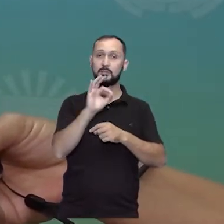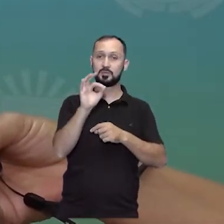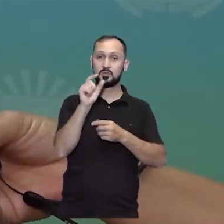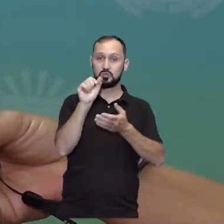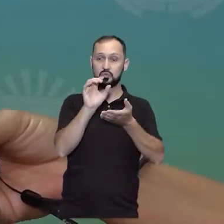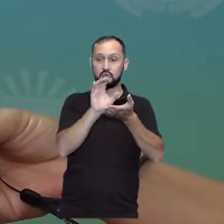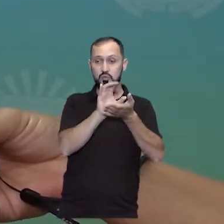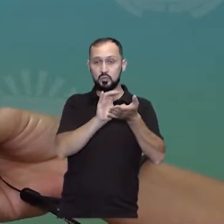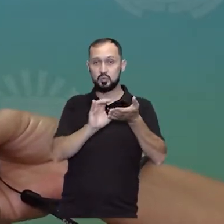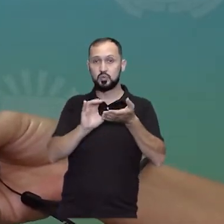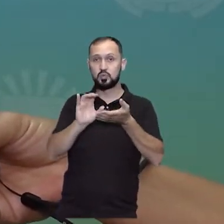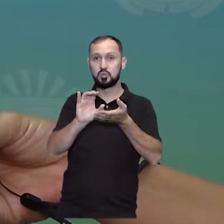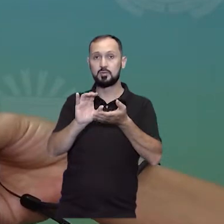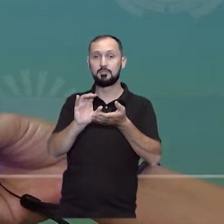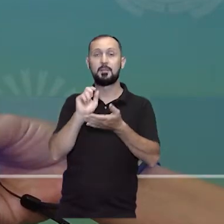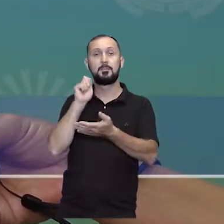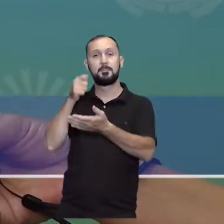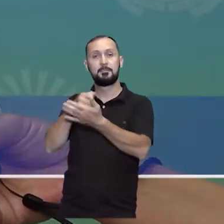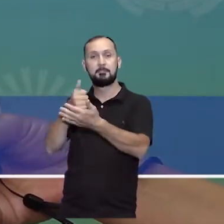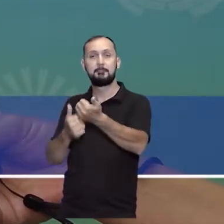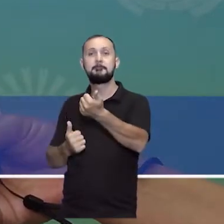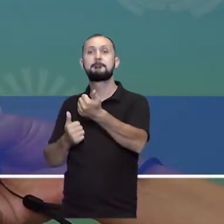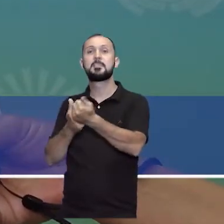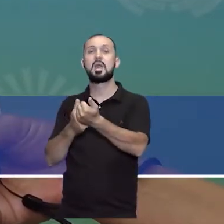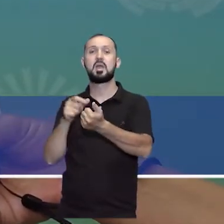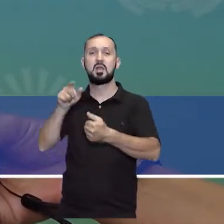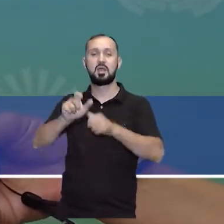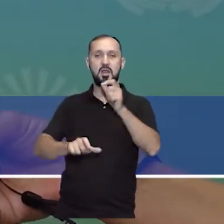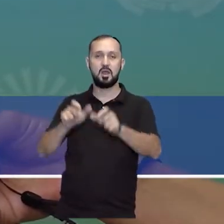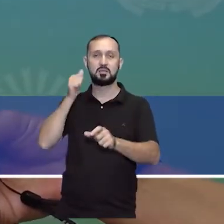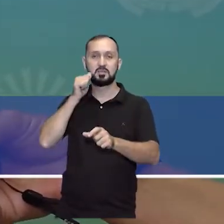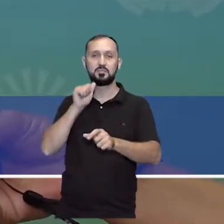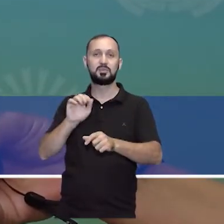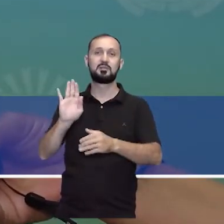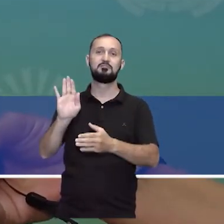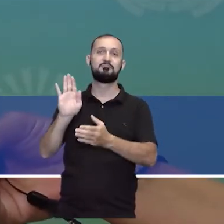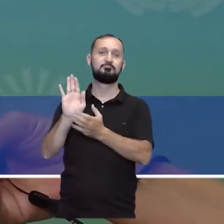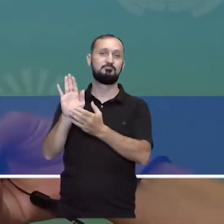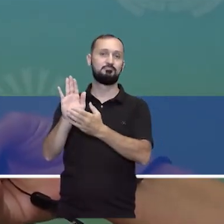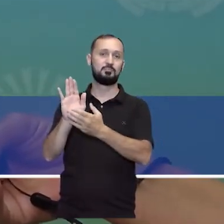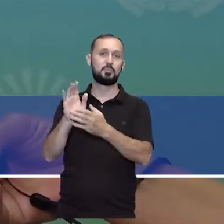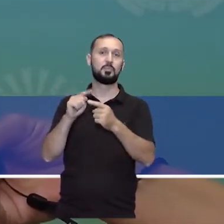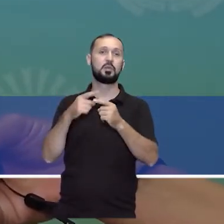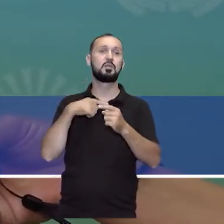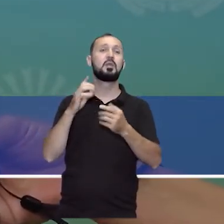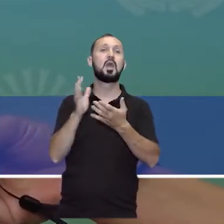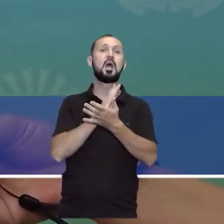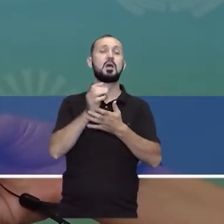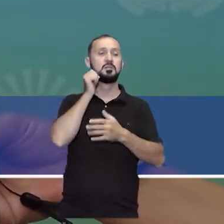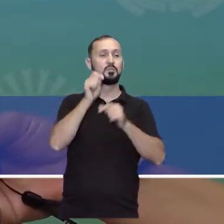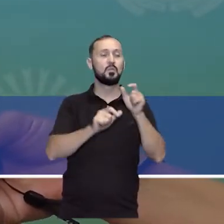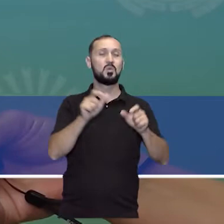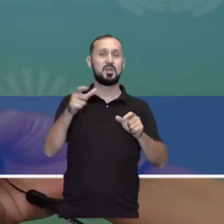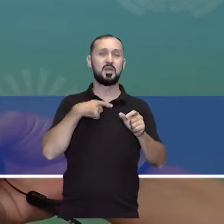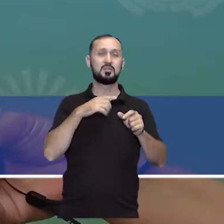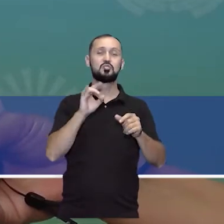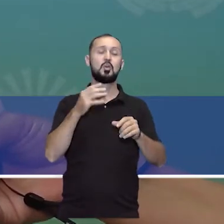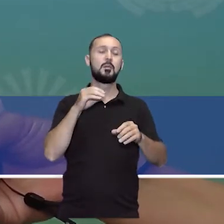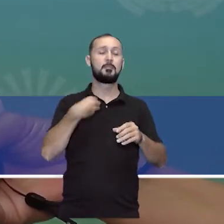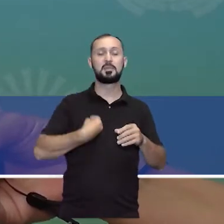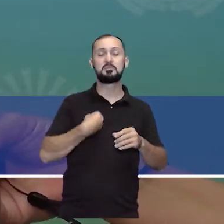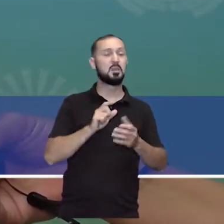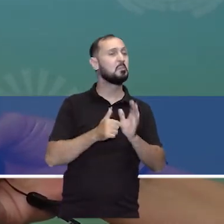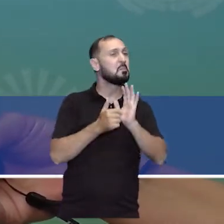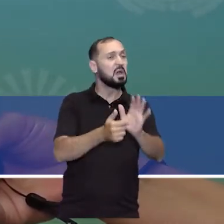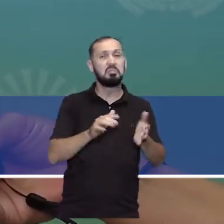30% do seu fundo eleitoral para patrocinar a campanha dessas mulheres. Porque quando nós temos as candidatas laranjas,